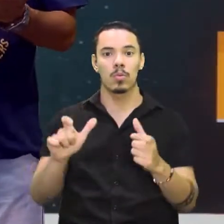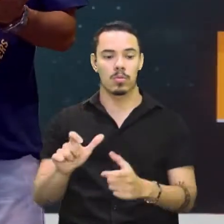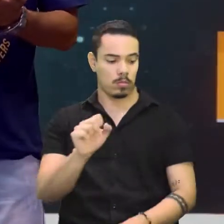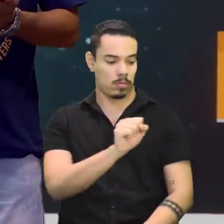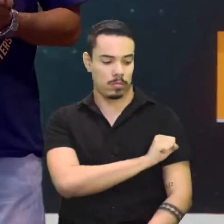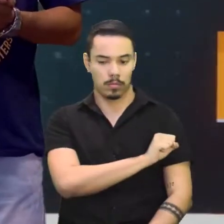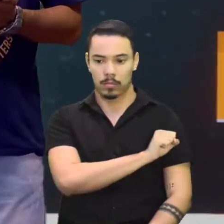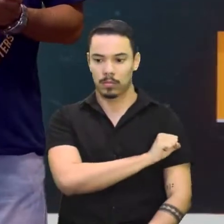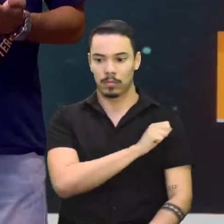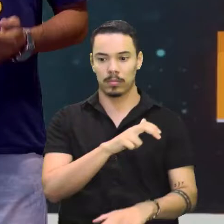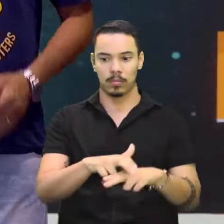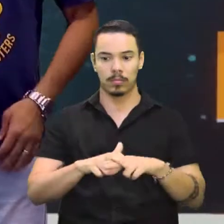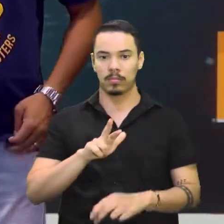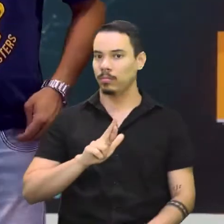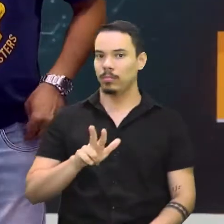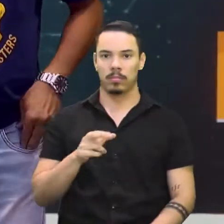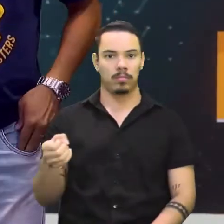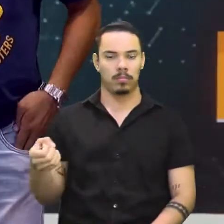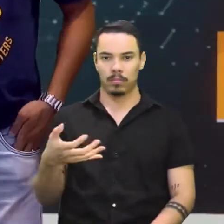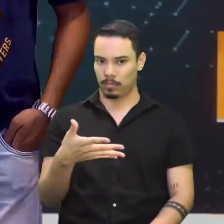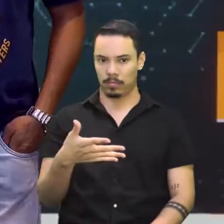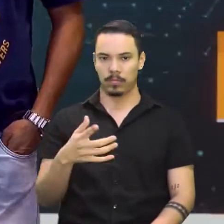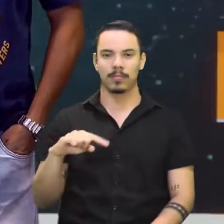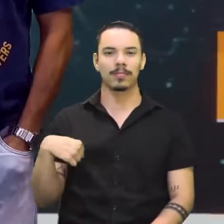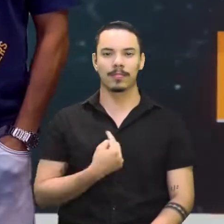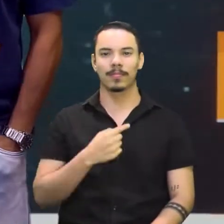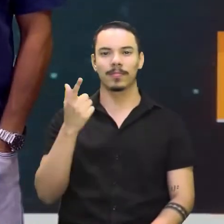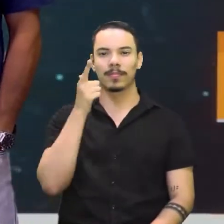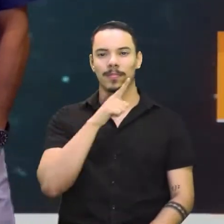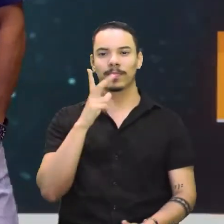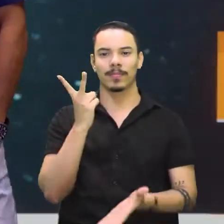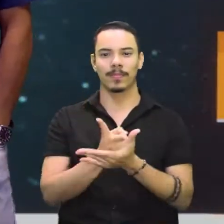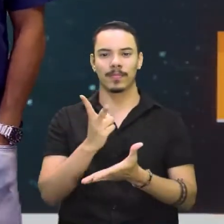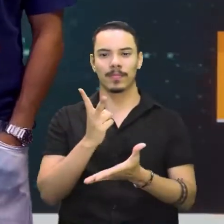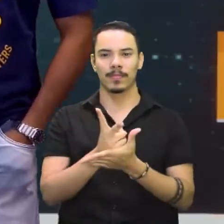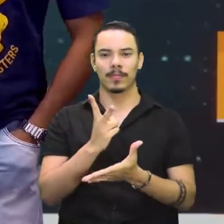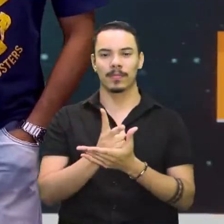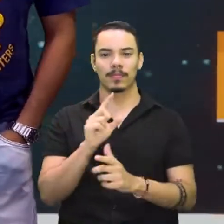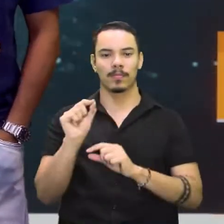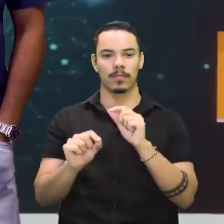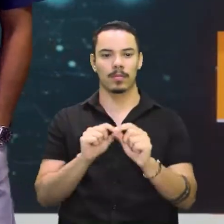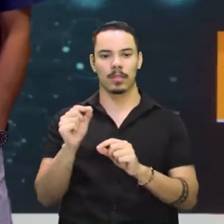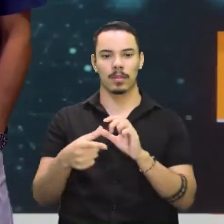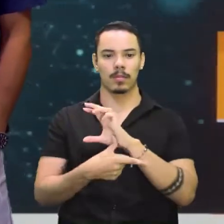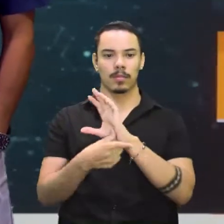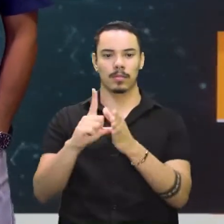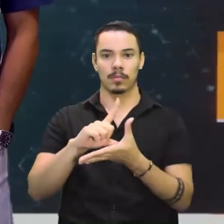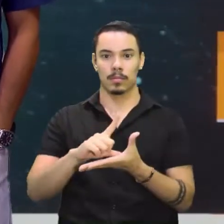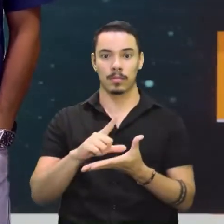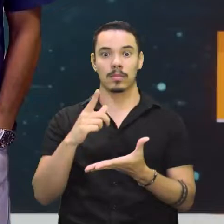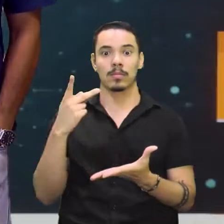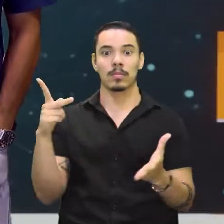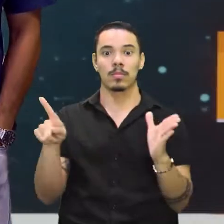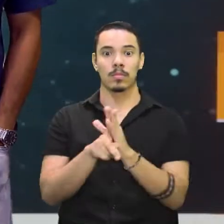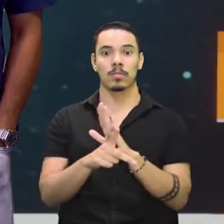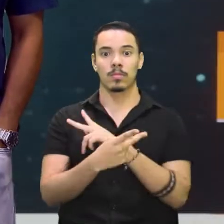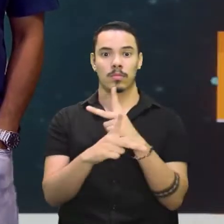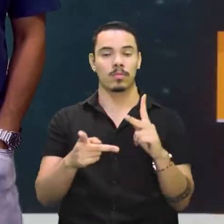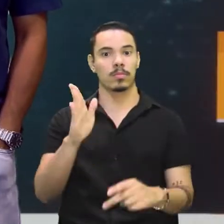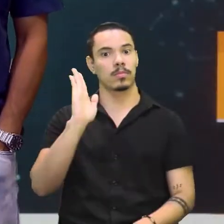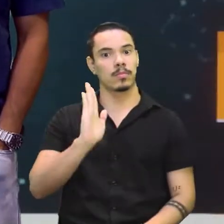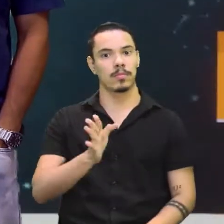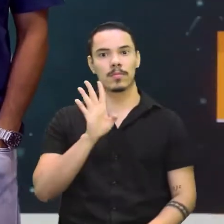é tão novo assim, né? Então, a gente consegue sempre trazer como pré-requisito algo que você já viu, já